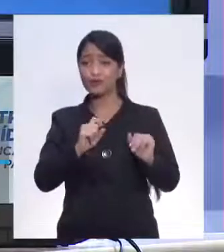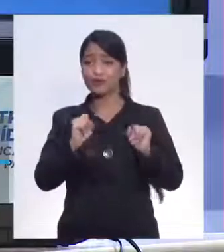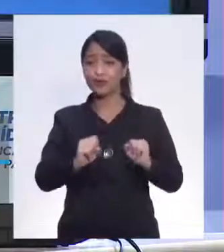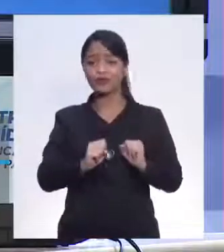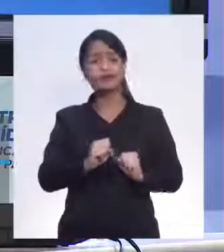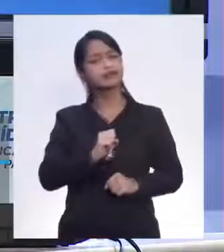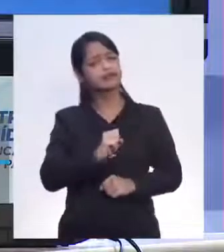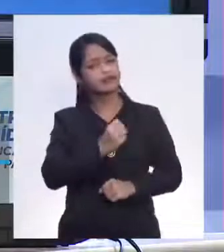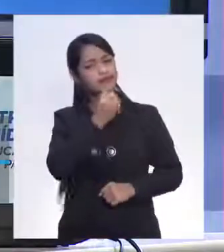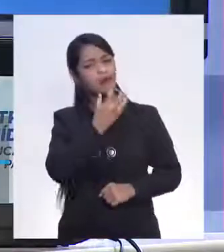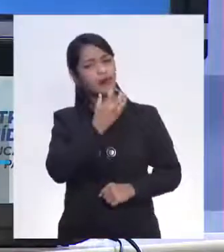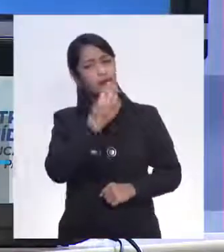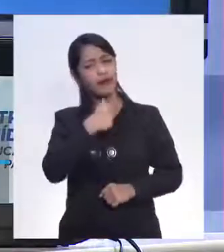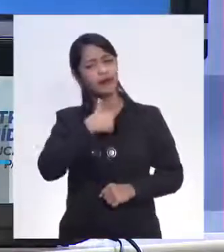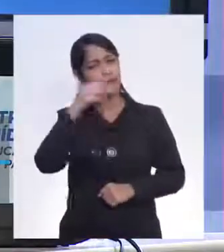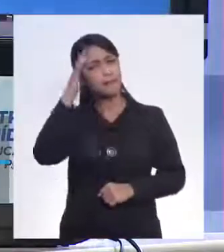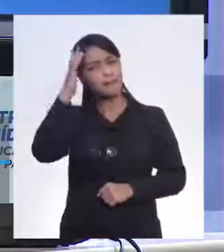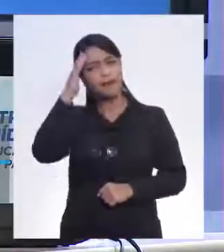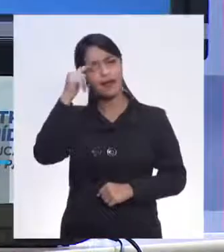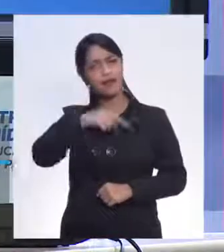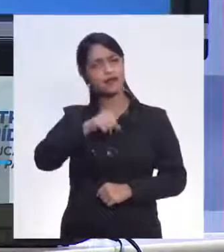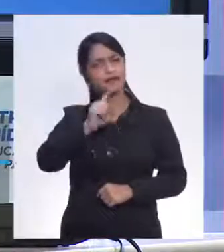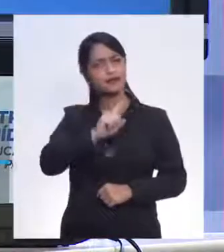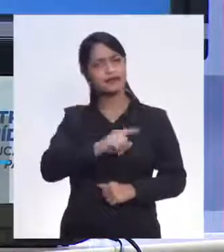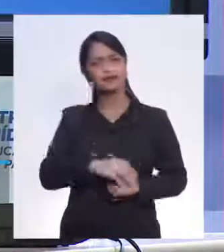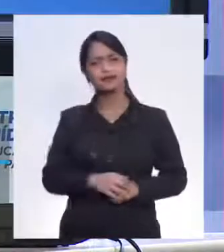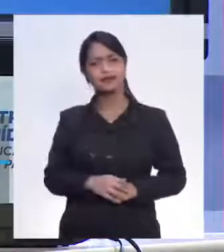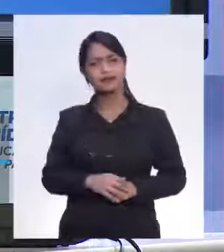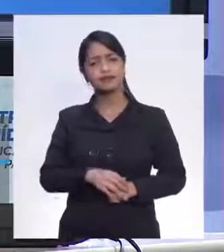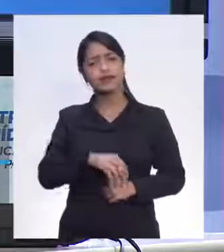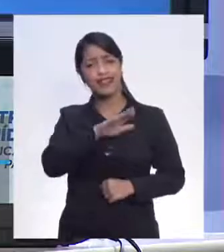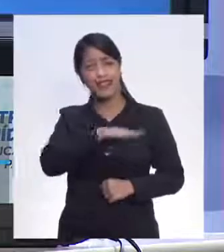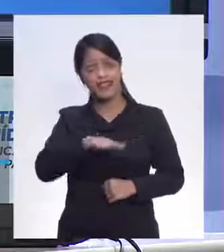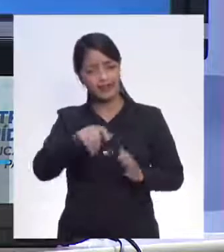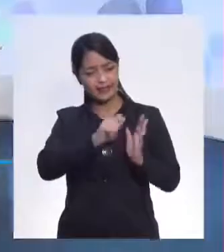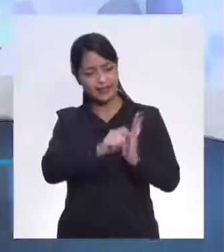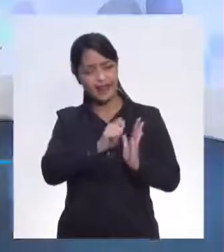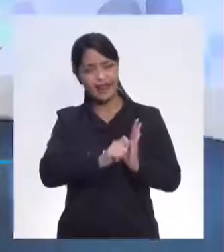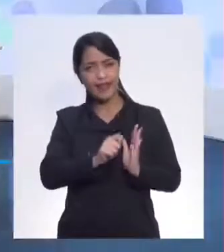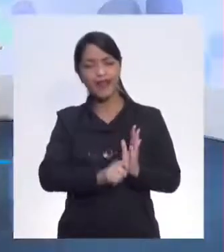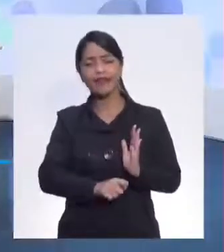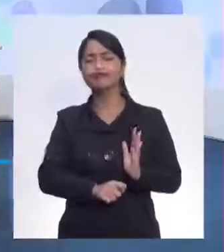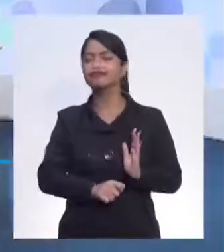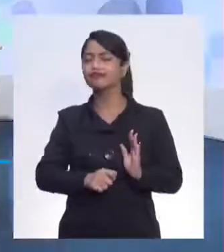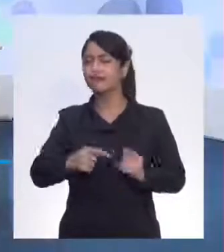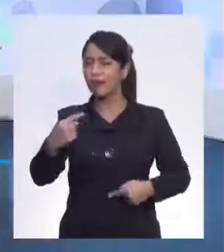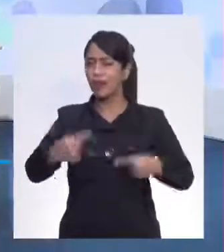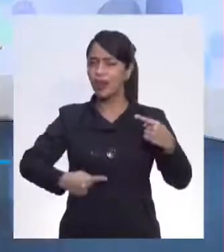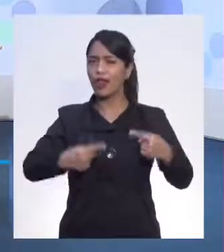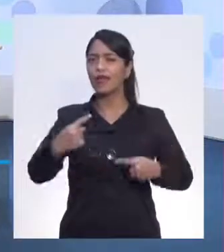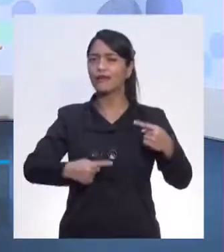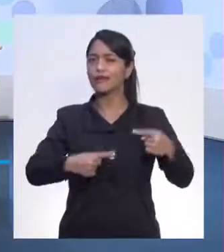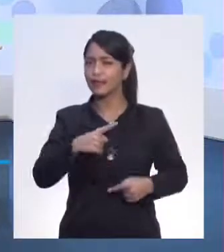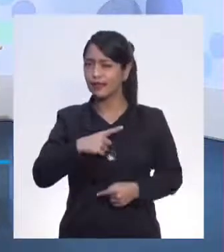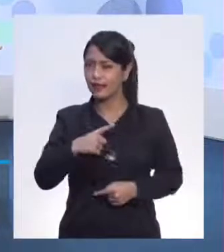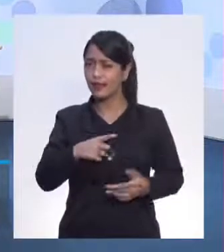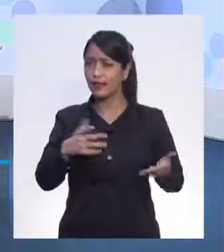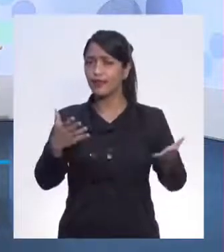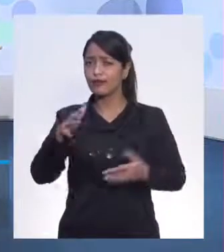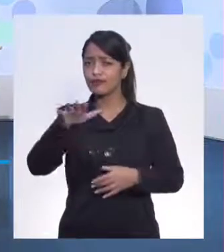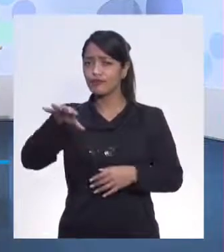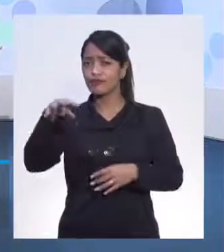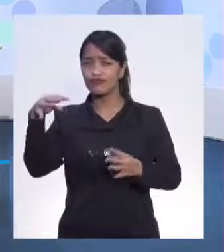viés, Andréia. Pensei por esse viés agora. Até quando ele escreve para crianças, ele é um pouco polêmico e hoje estaria cancelado, será? Estaria.